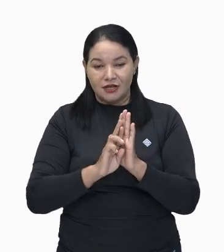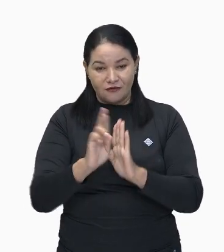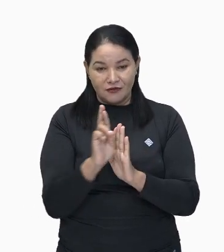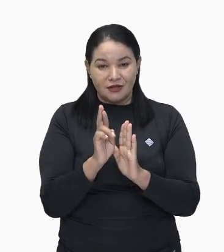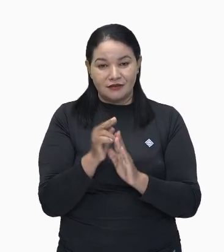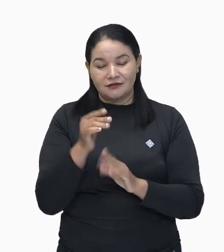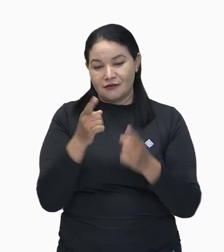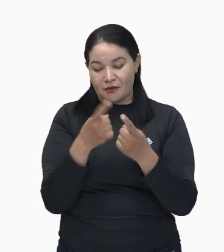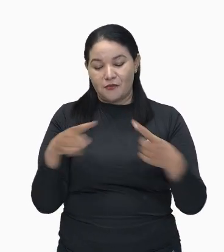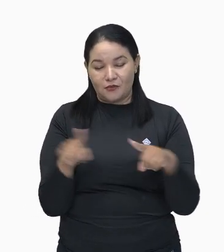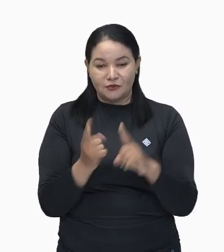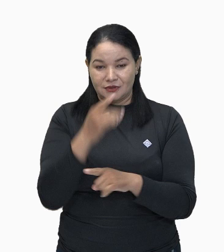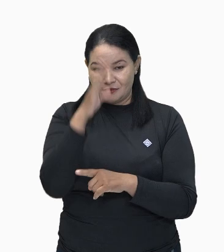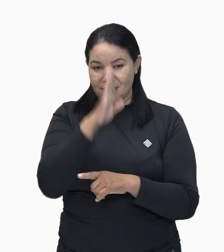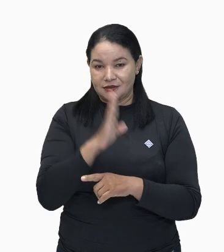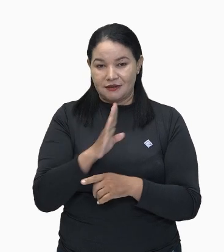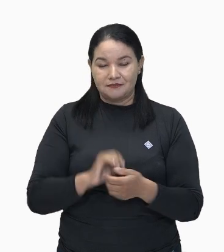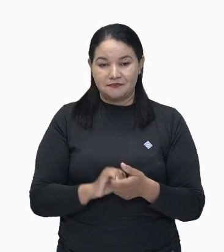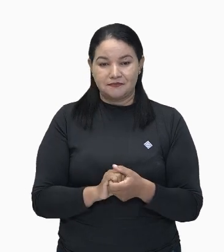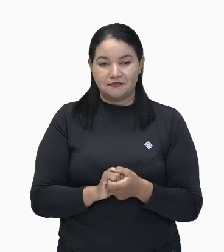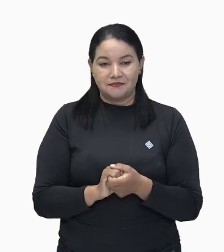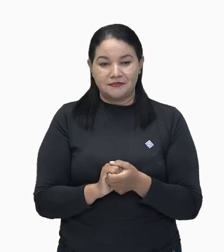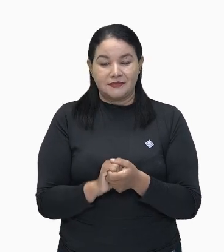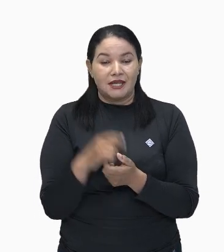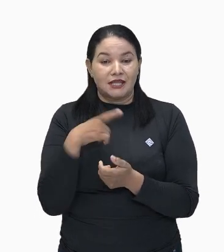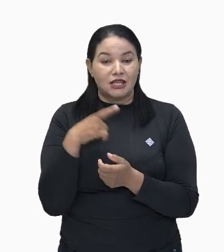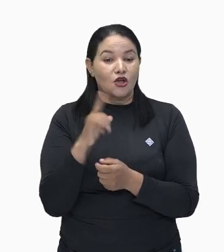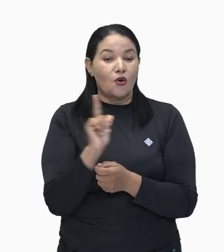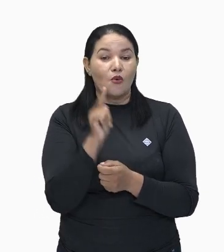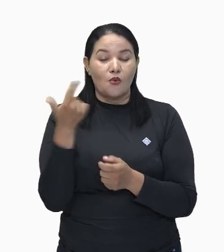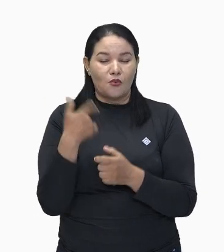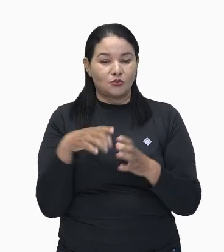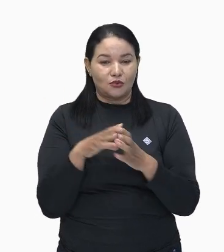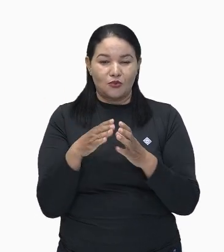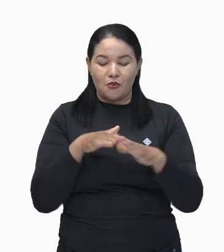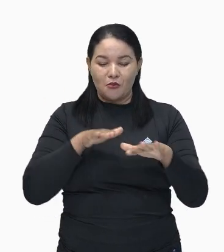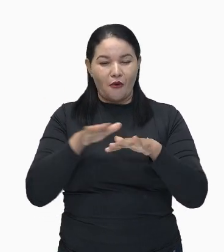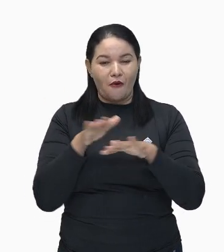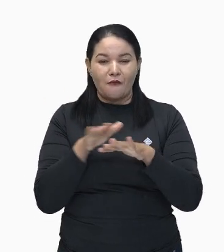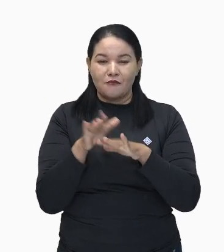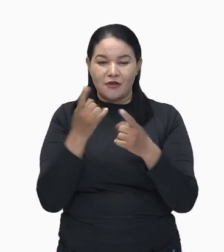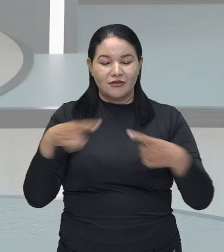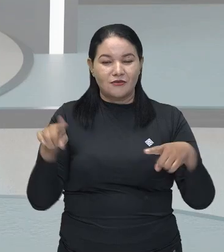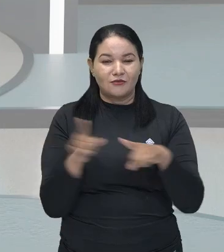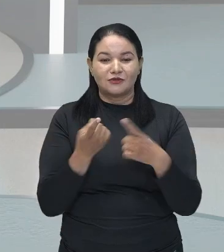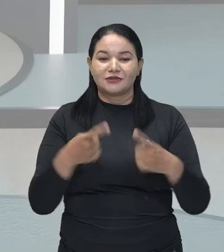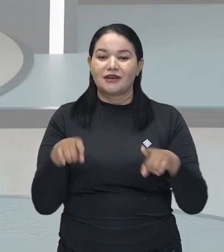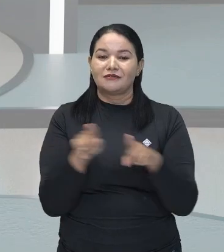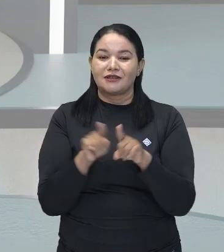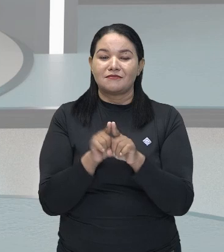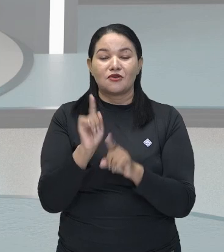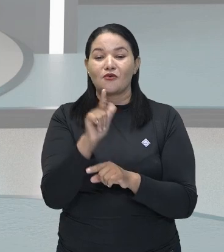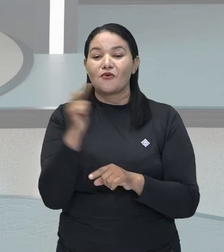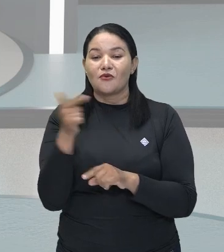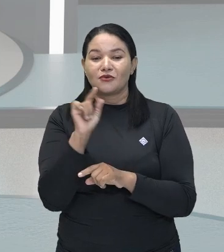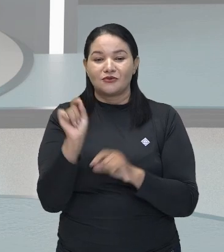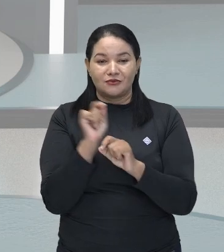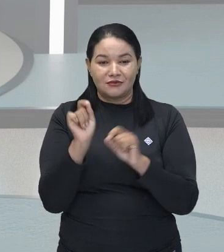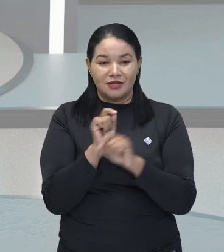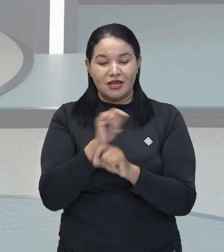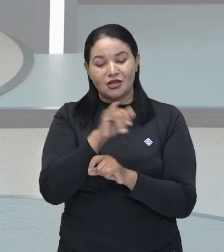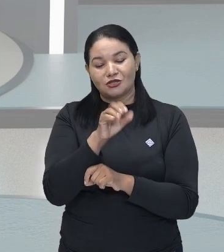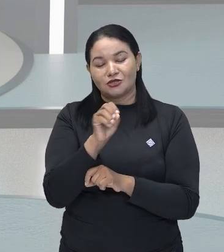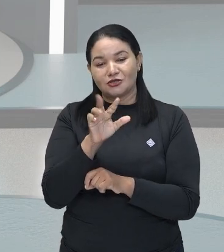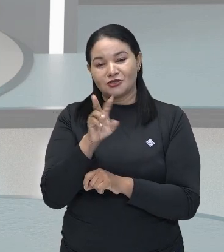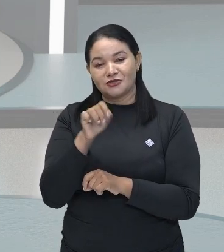brasileira. E teve um outro movimento musical que nós conversamos, que foi a Jovem Guarda. E